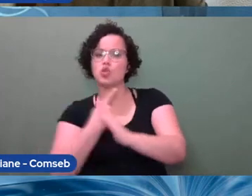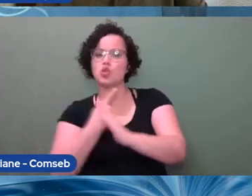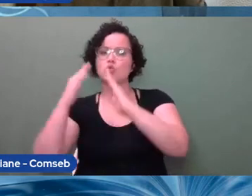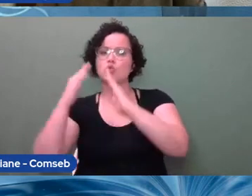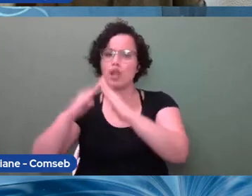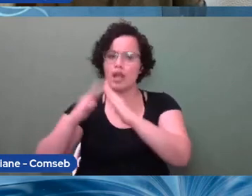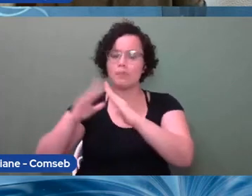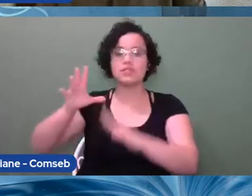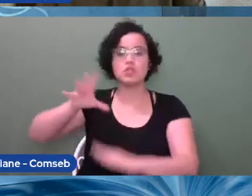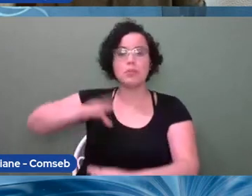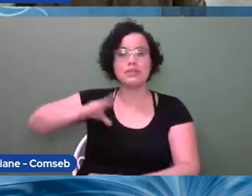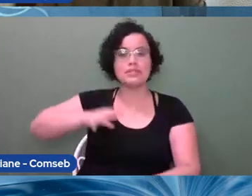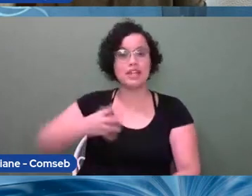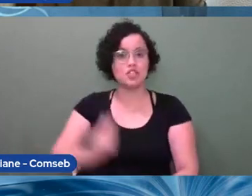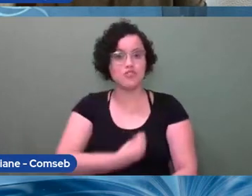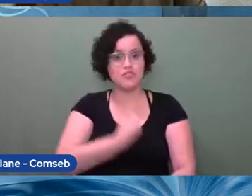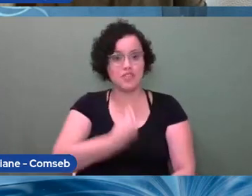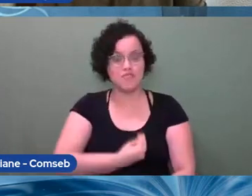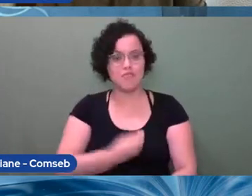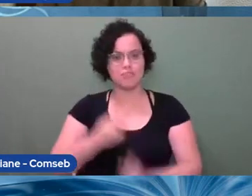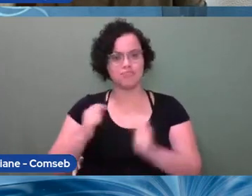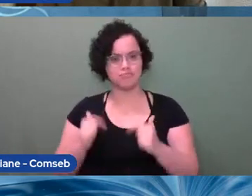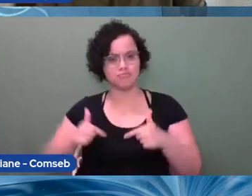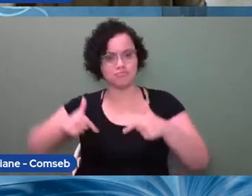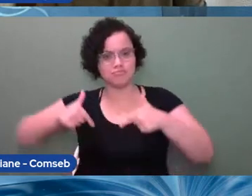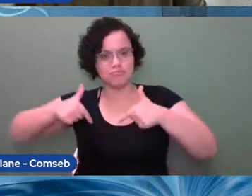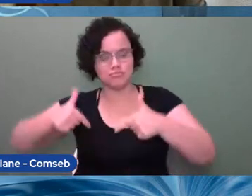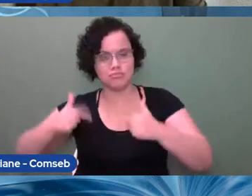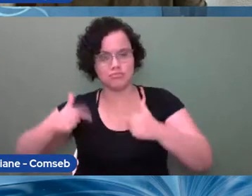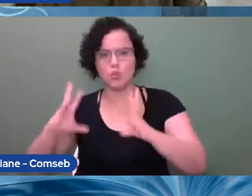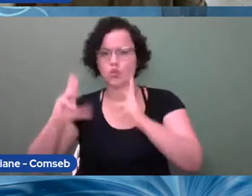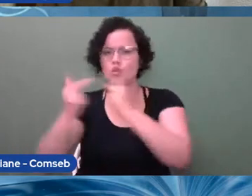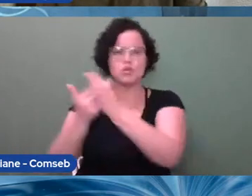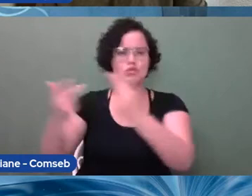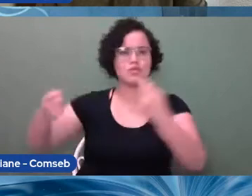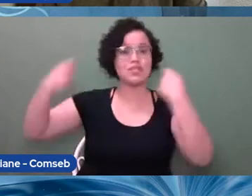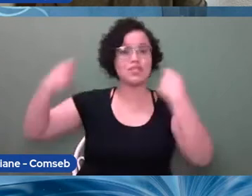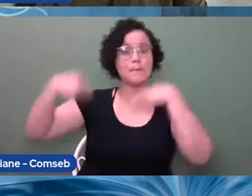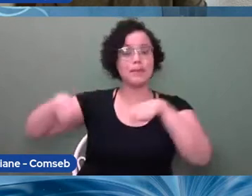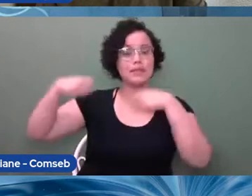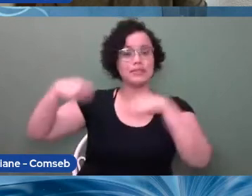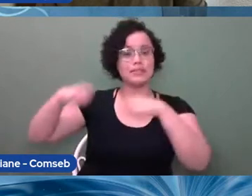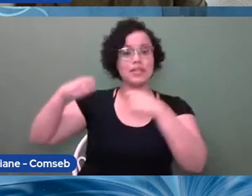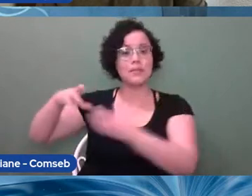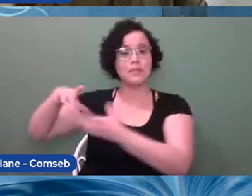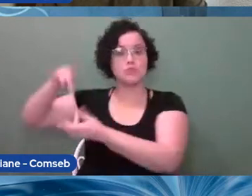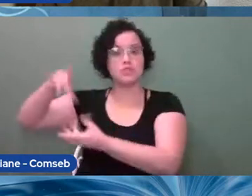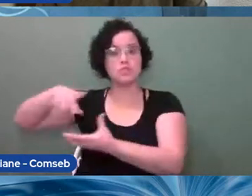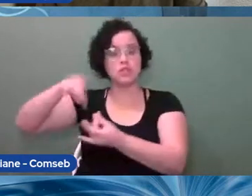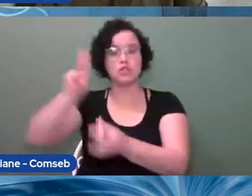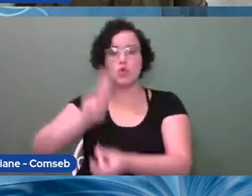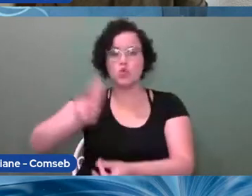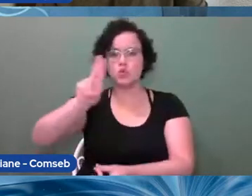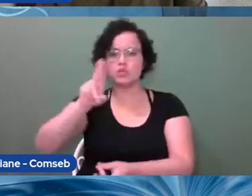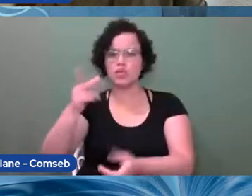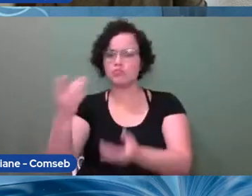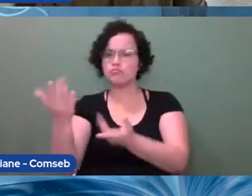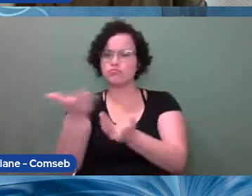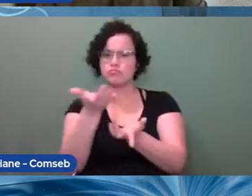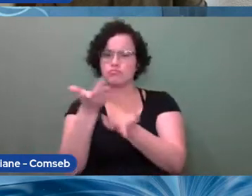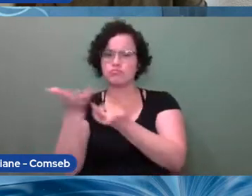viva, ativa, com todos os recursos necessários para que os espíritos manipulem para